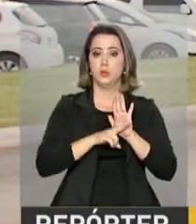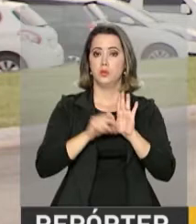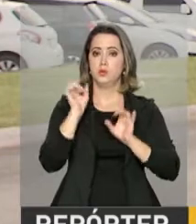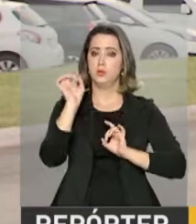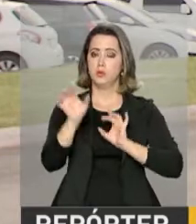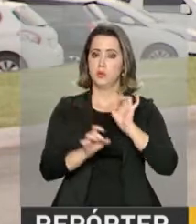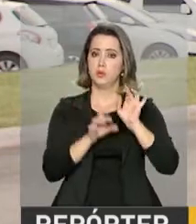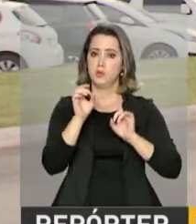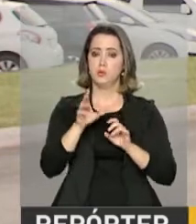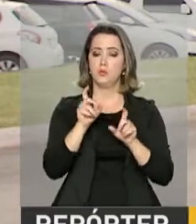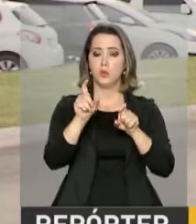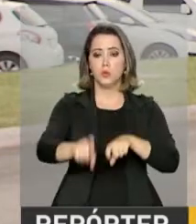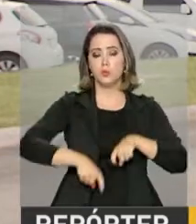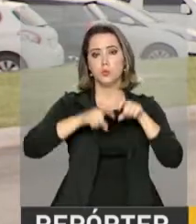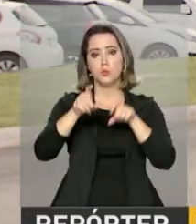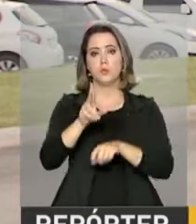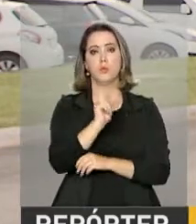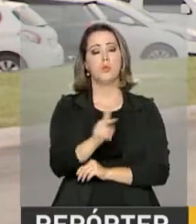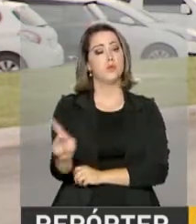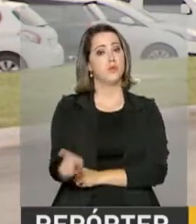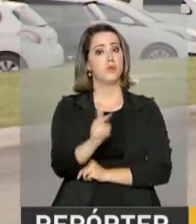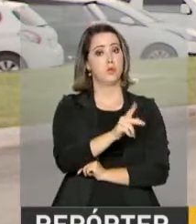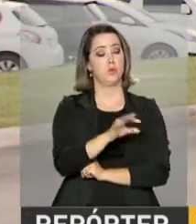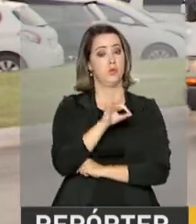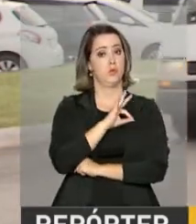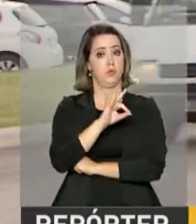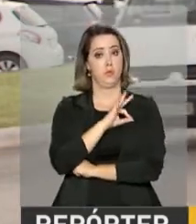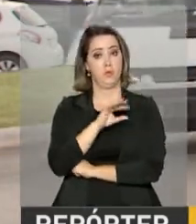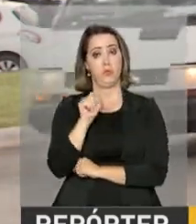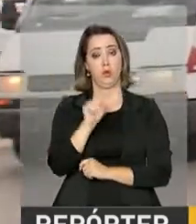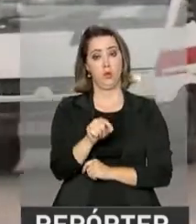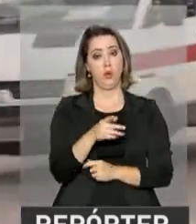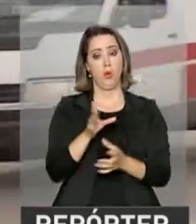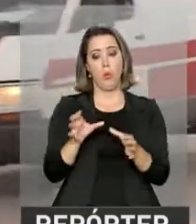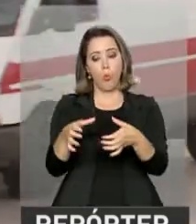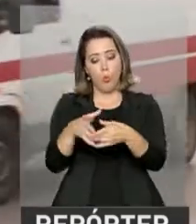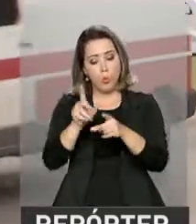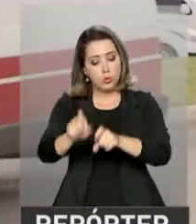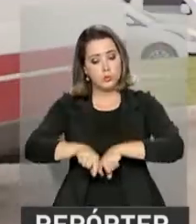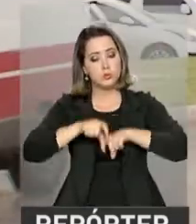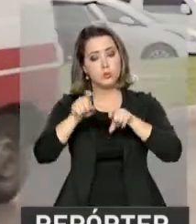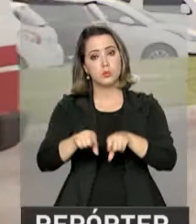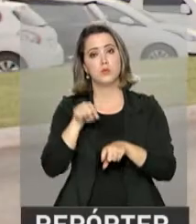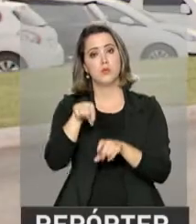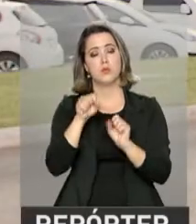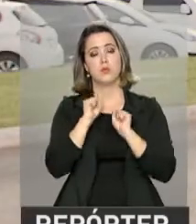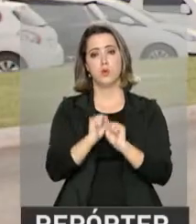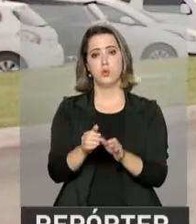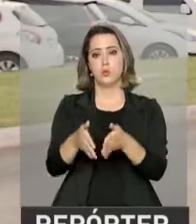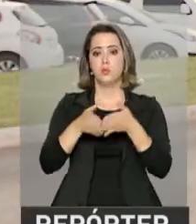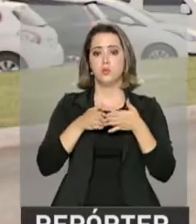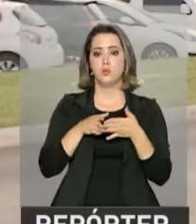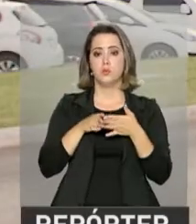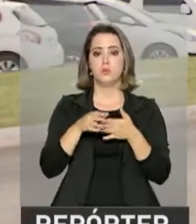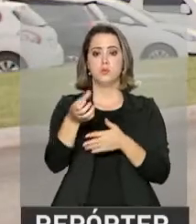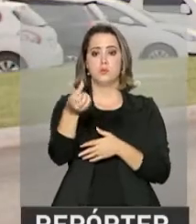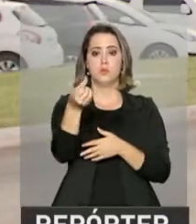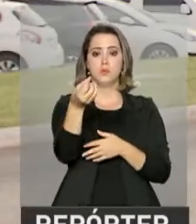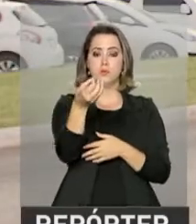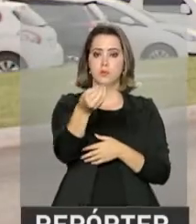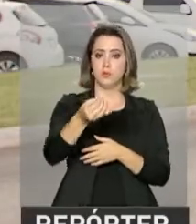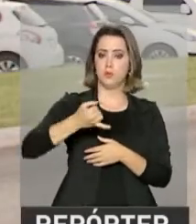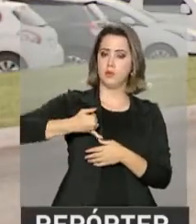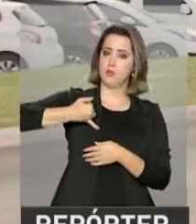trabalhadores rurais professores e policiais no caso dos trabalhadores rurais eles vão poder pedir o benefício aos 60 anos